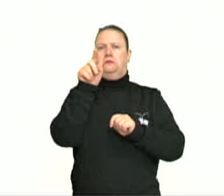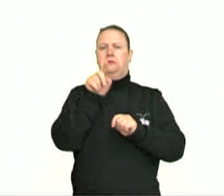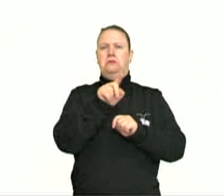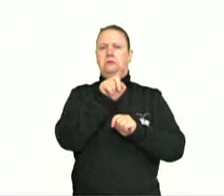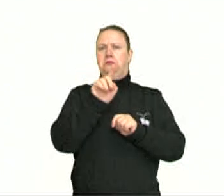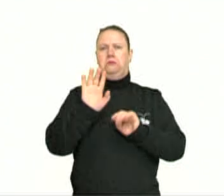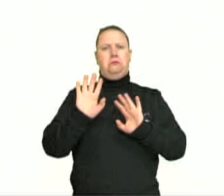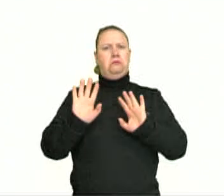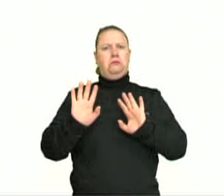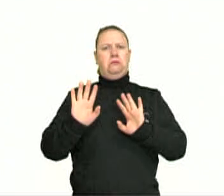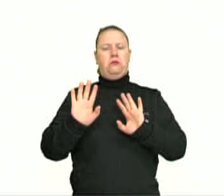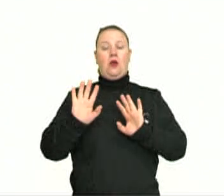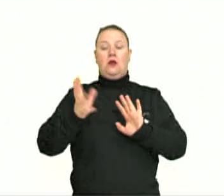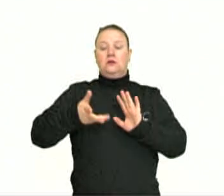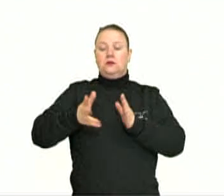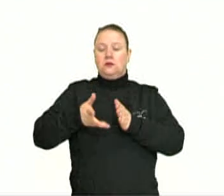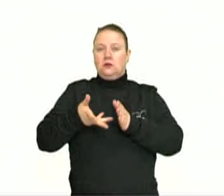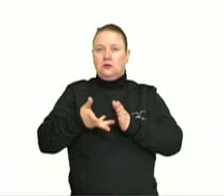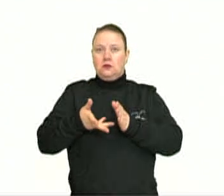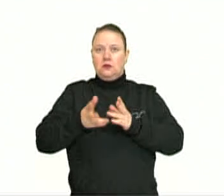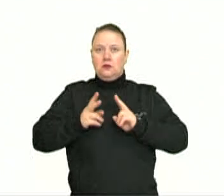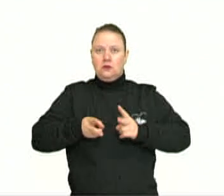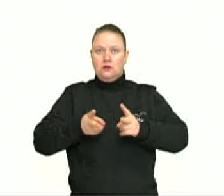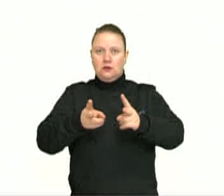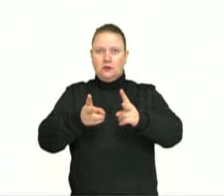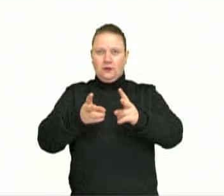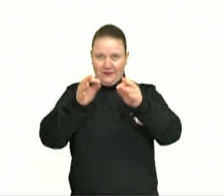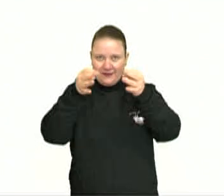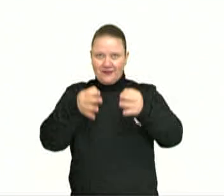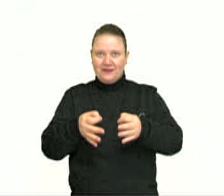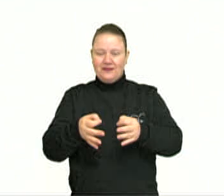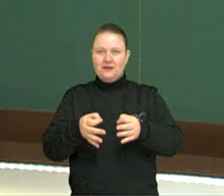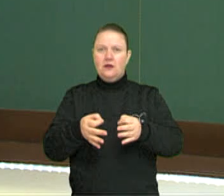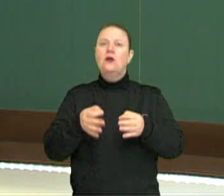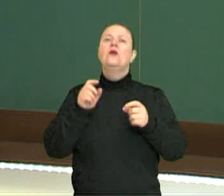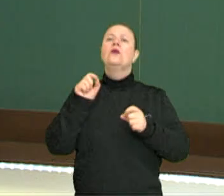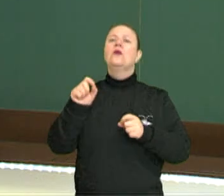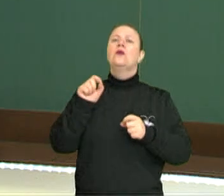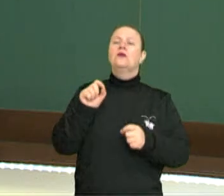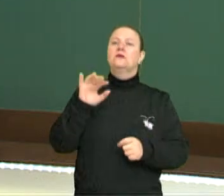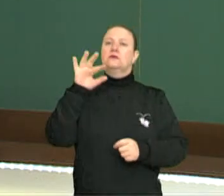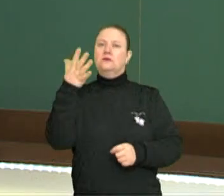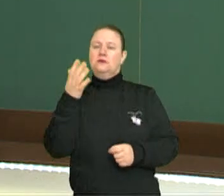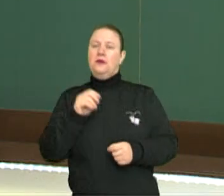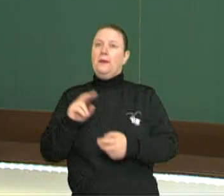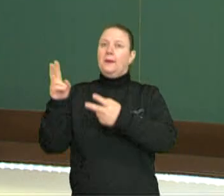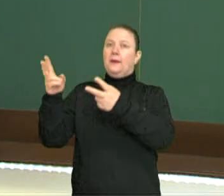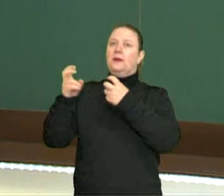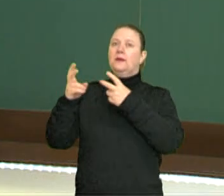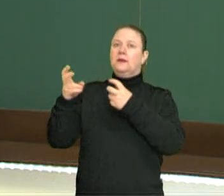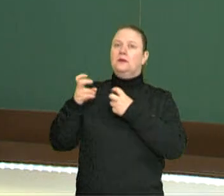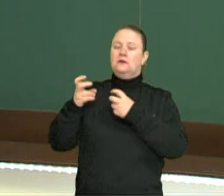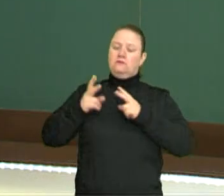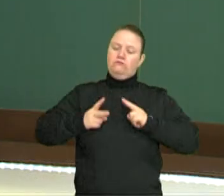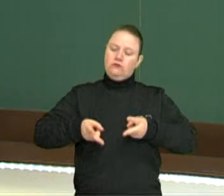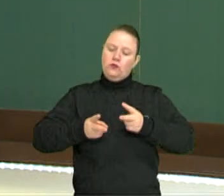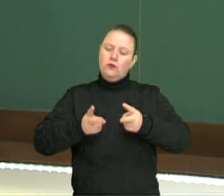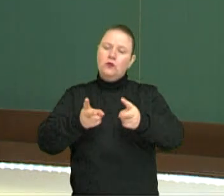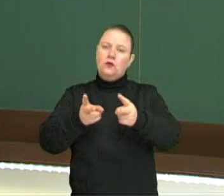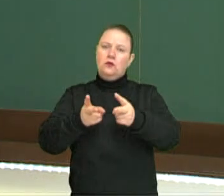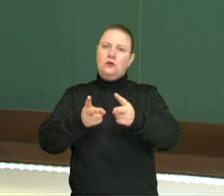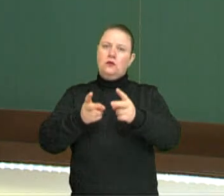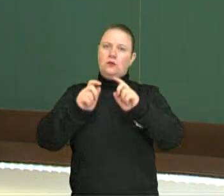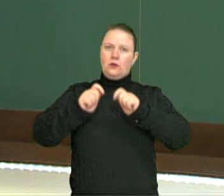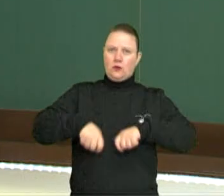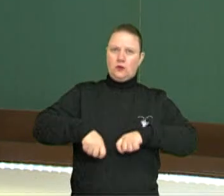e a aceleração acaba sendo nula, certo? Então, nessa situação aqui, a gente pode perceber que permanece constante. No caso, a aceleração